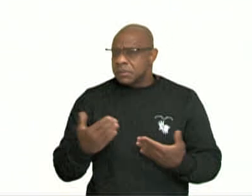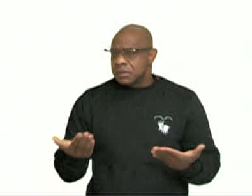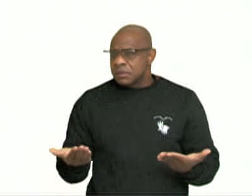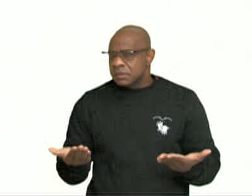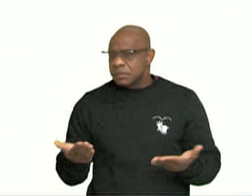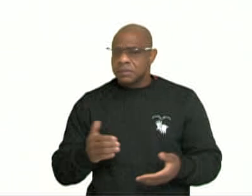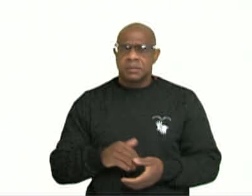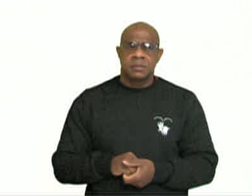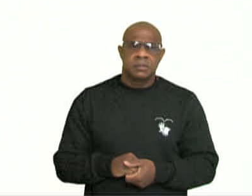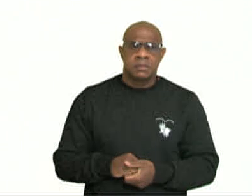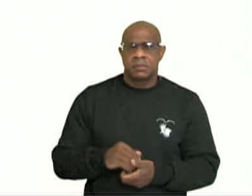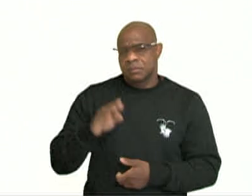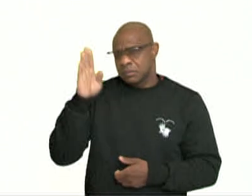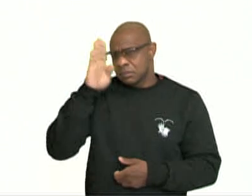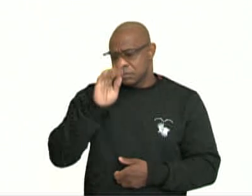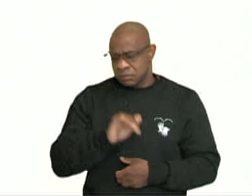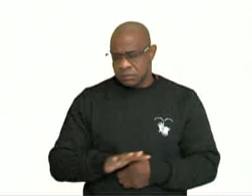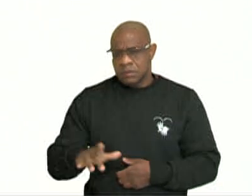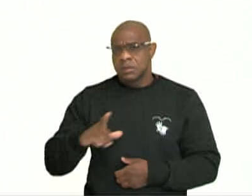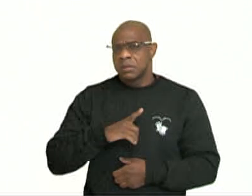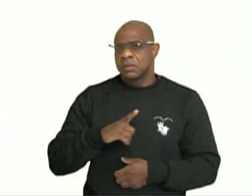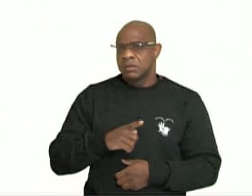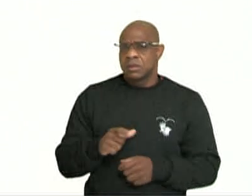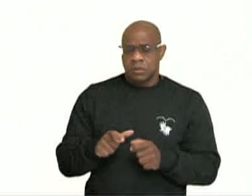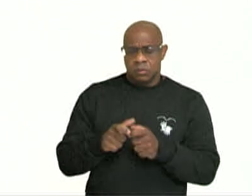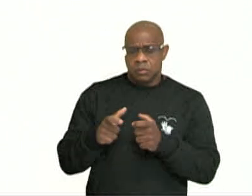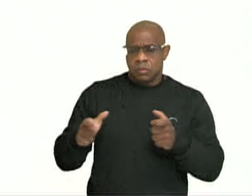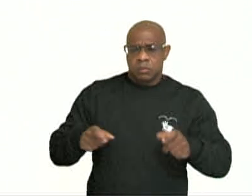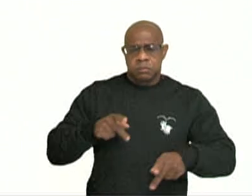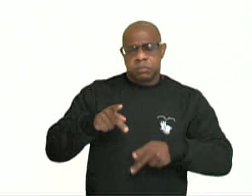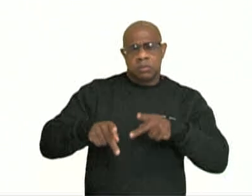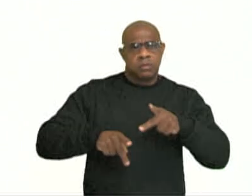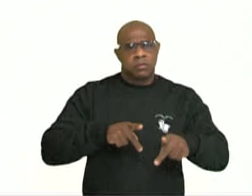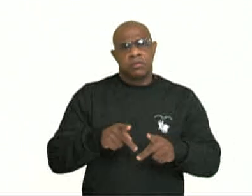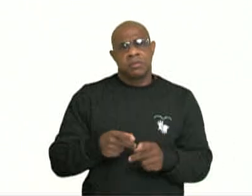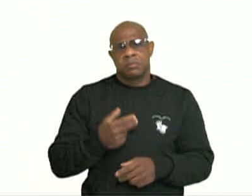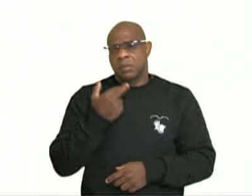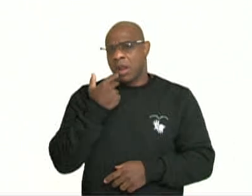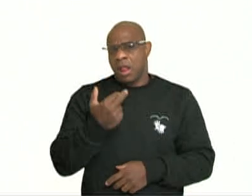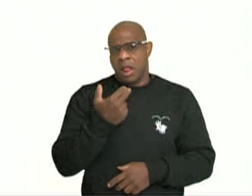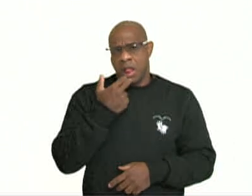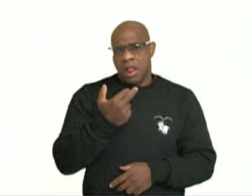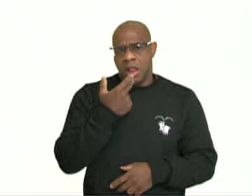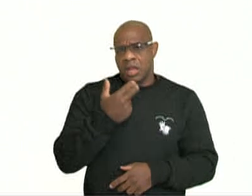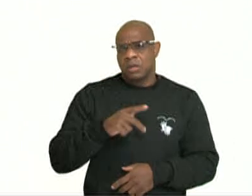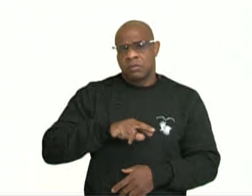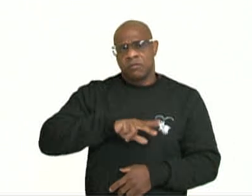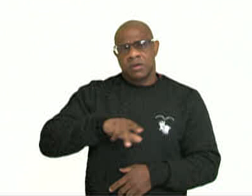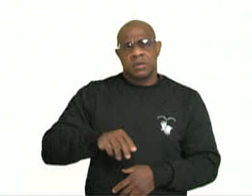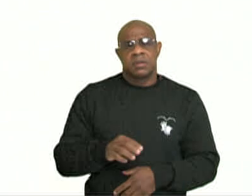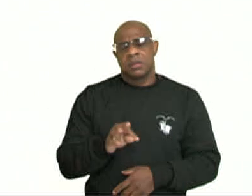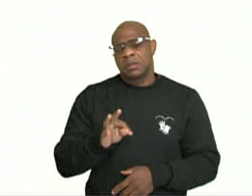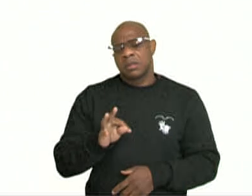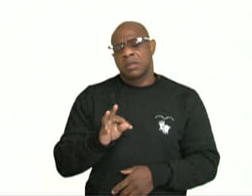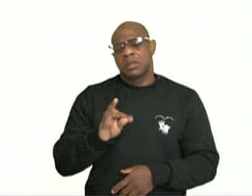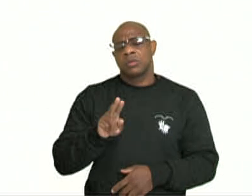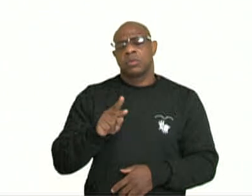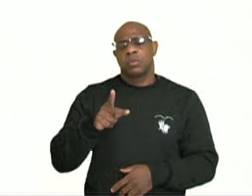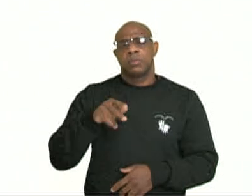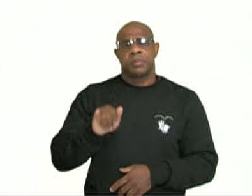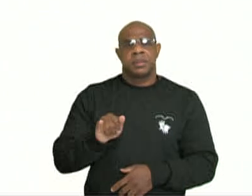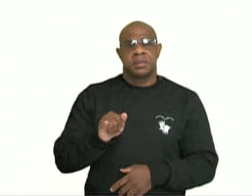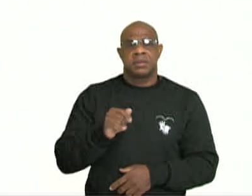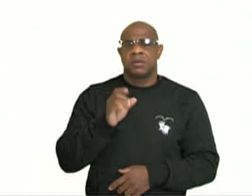Por todo o território brasileiro havia grande número de povos que falavam línguas do tronco tupi, por exemplo, no litoral. A parte em verdinho aqui, ó,